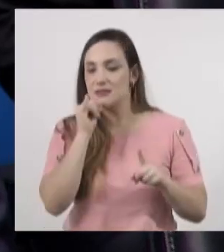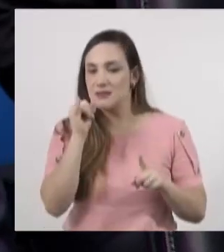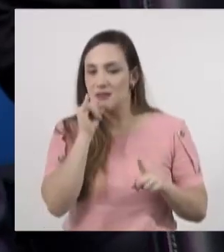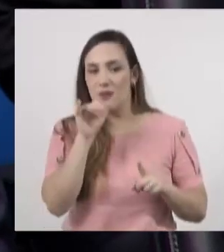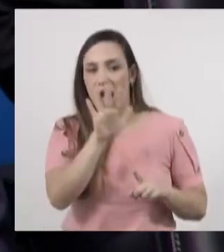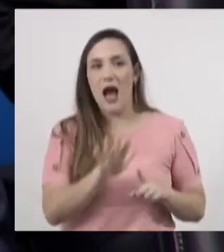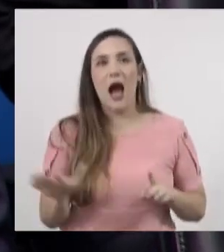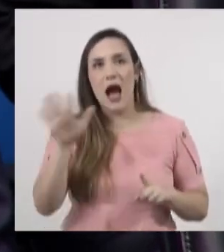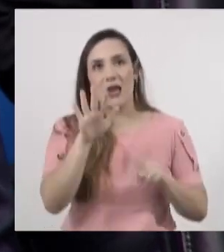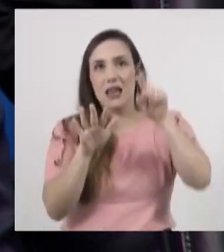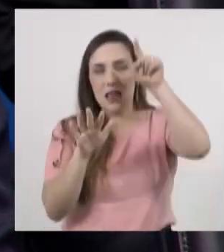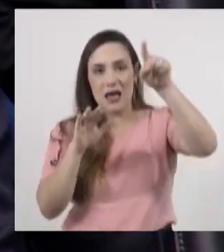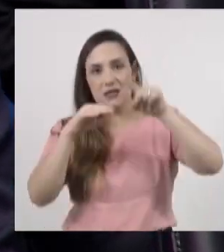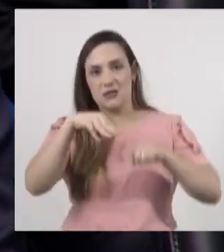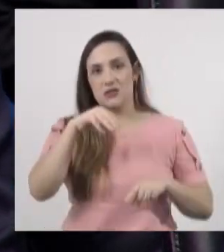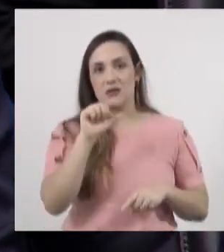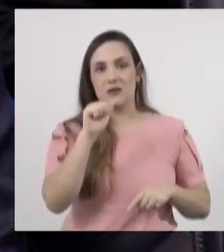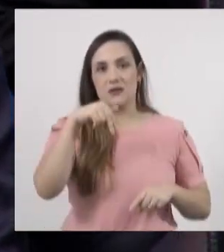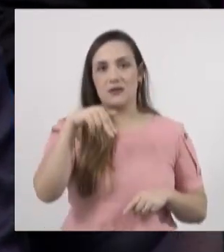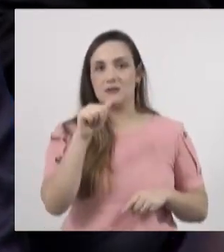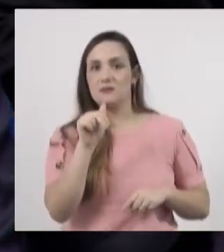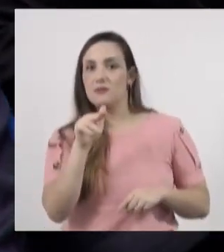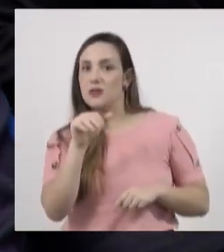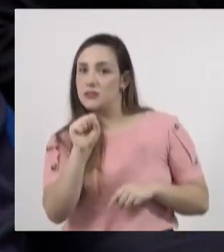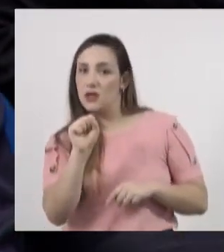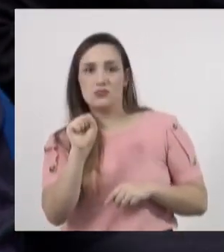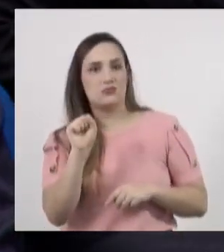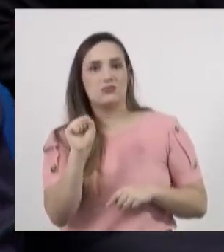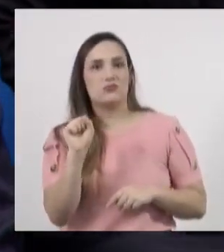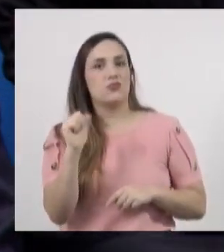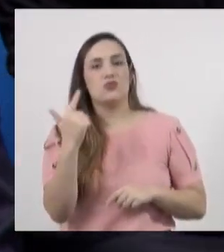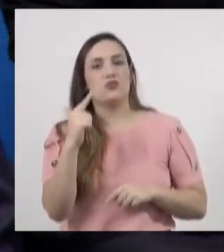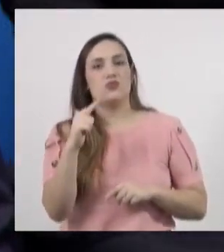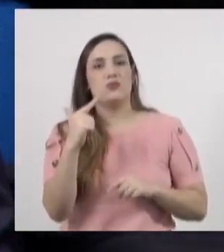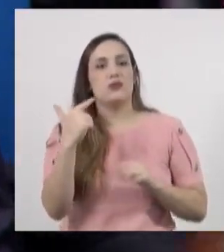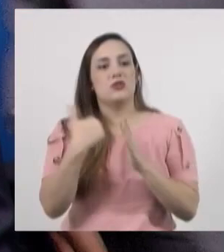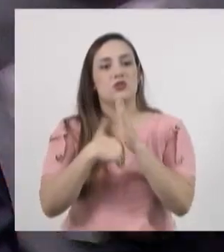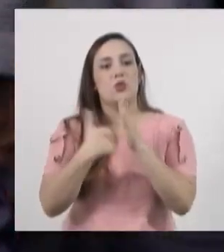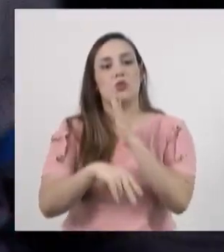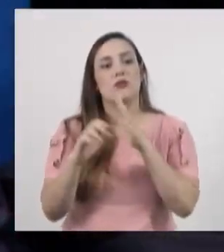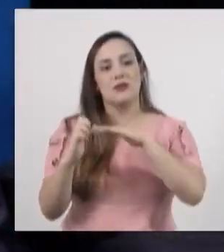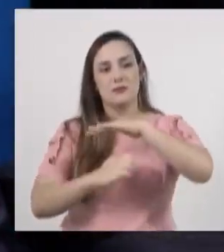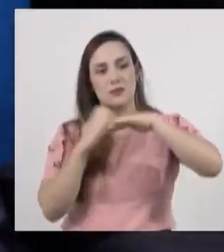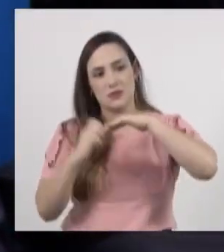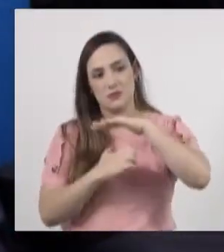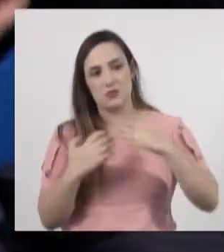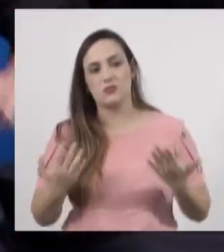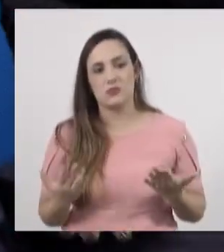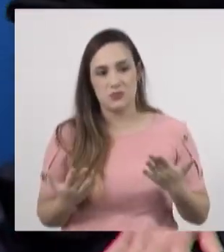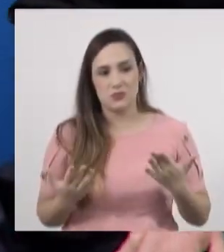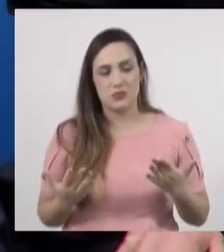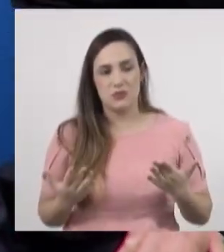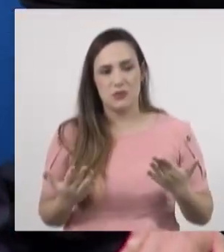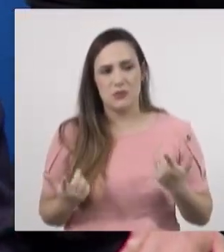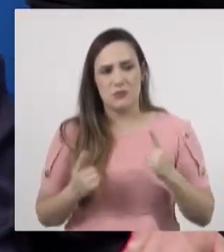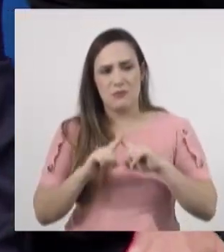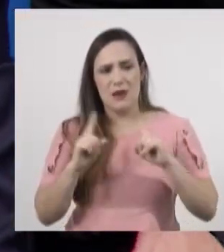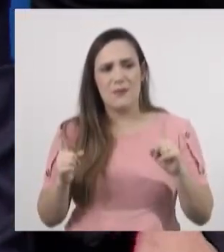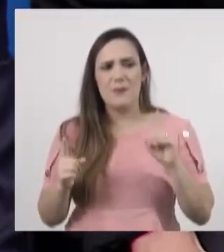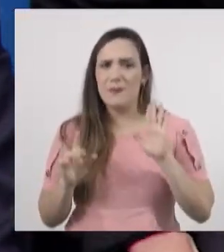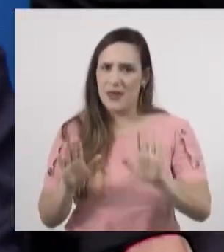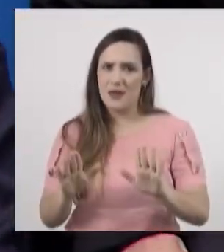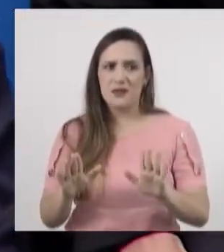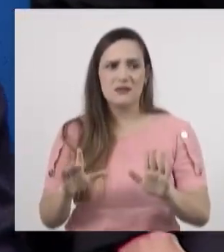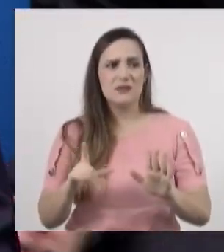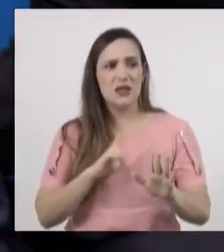está rompido. Quer dizer, a ideia era, ninguém vai ter diferencial em termos de competitividade na questão dos incentivos fiscais, mas se fez